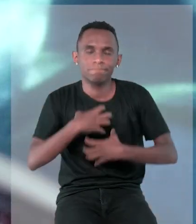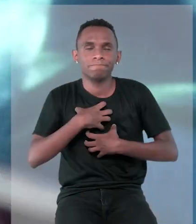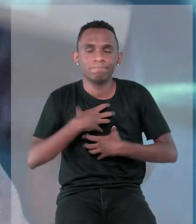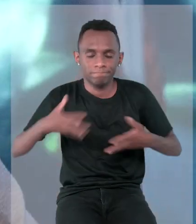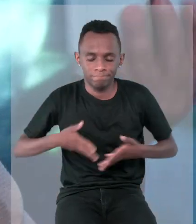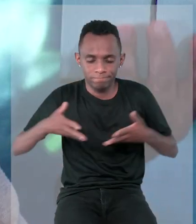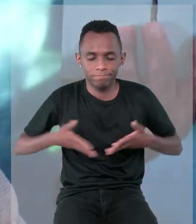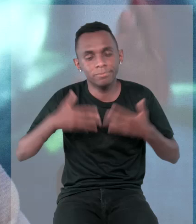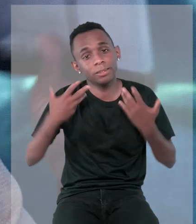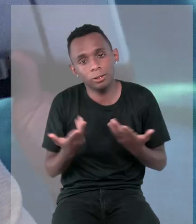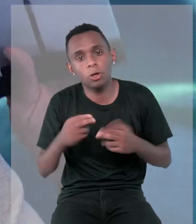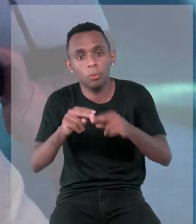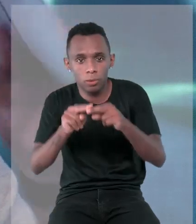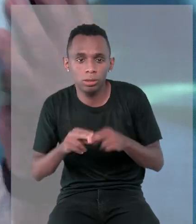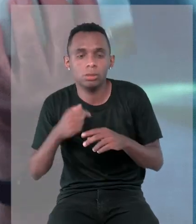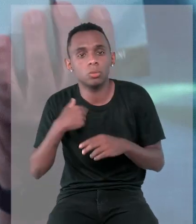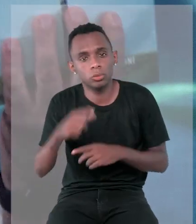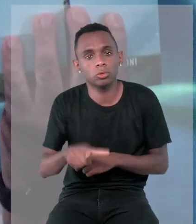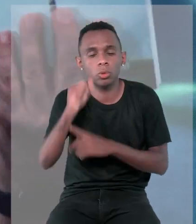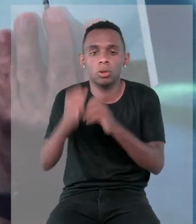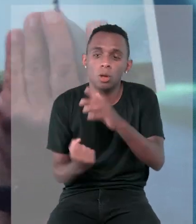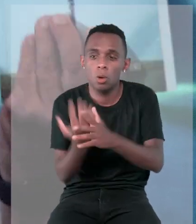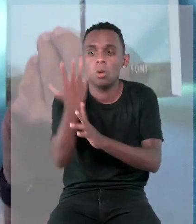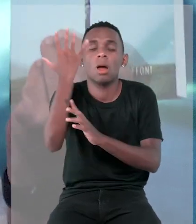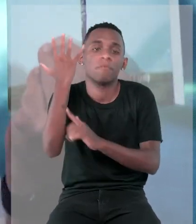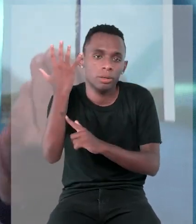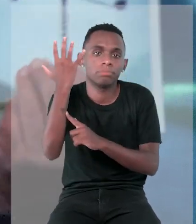né? Então esse é o motivo de ter um pinheiro